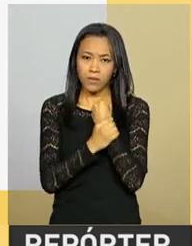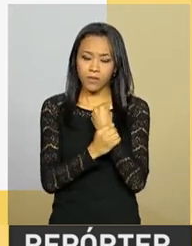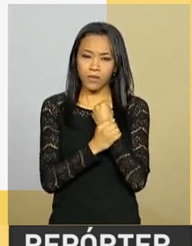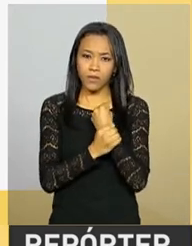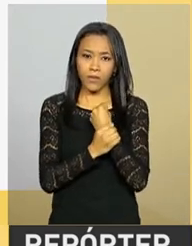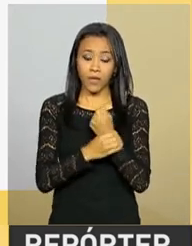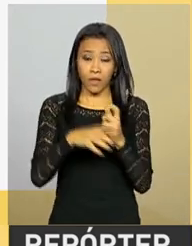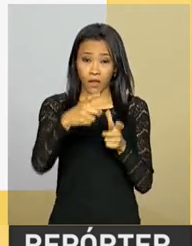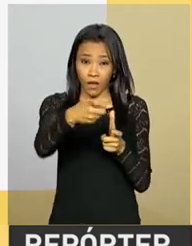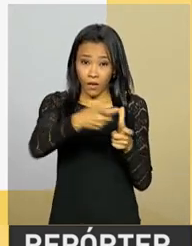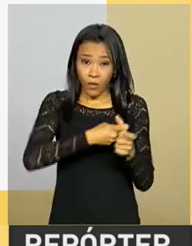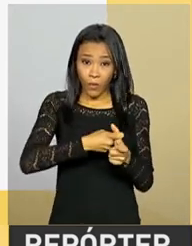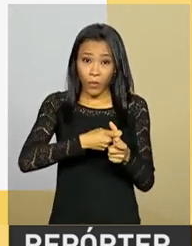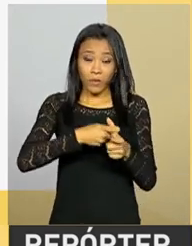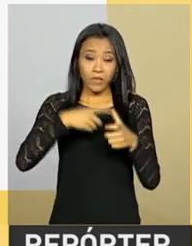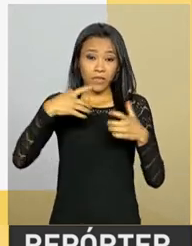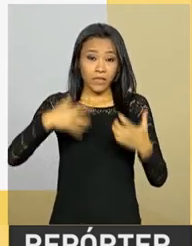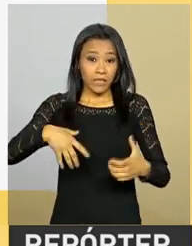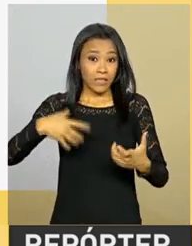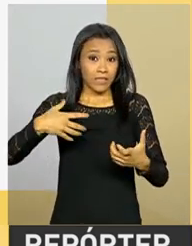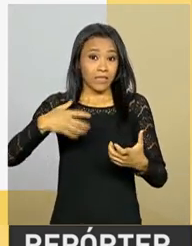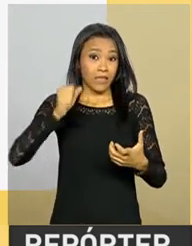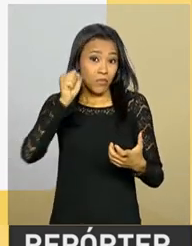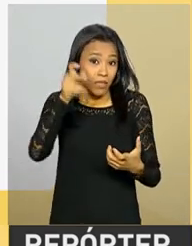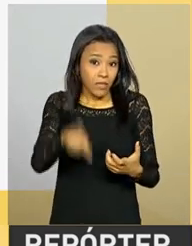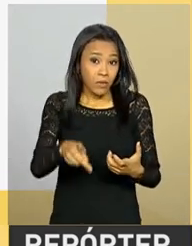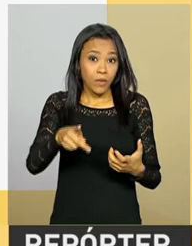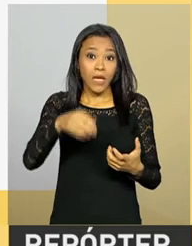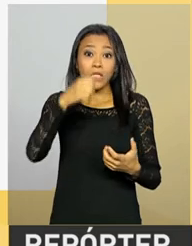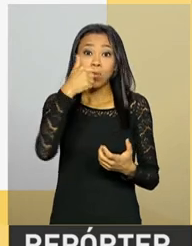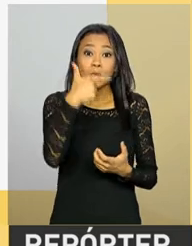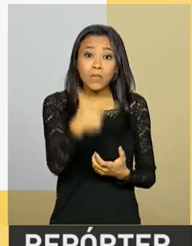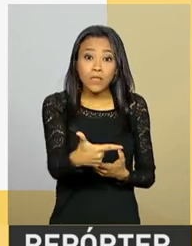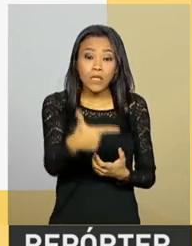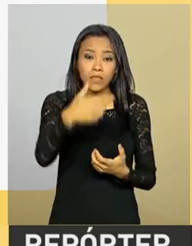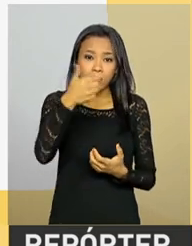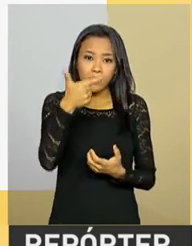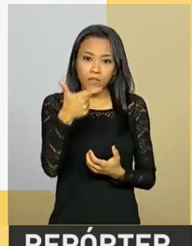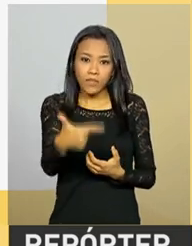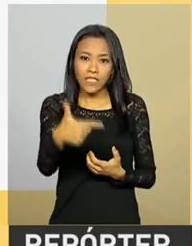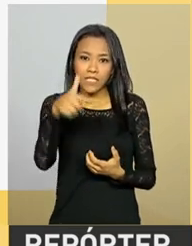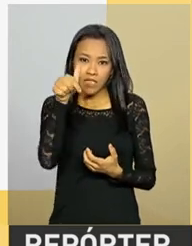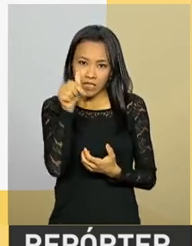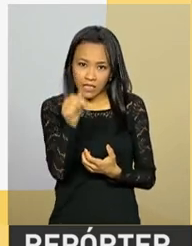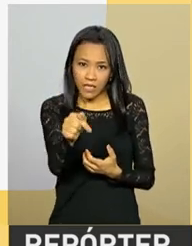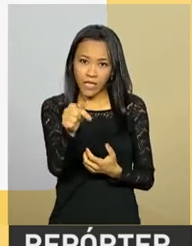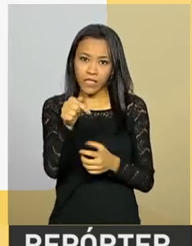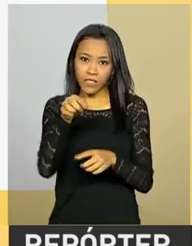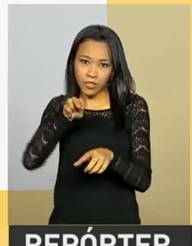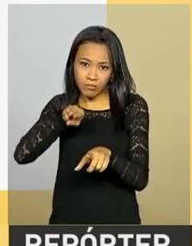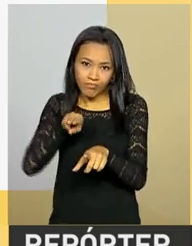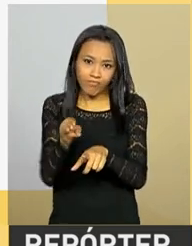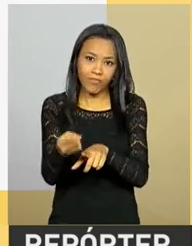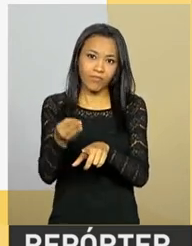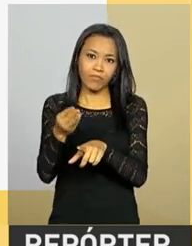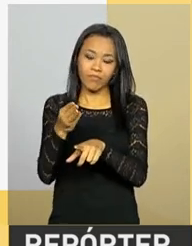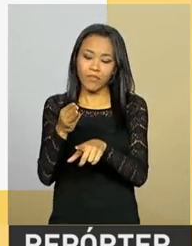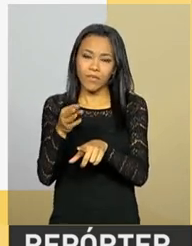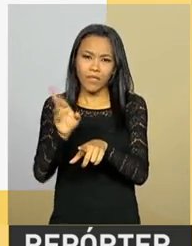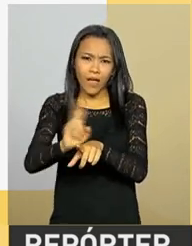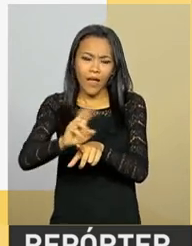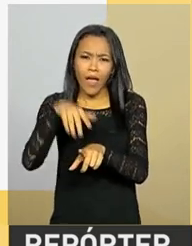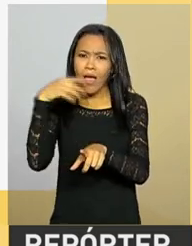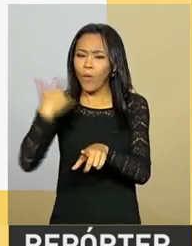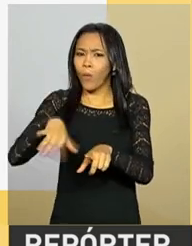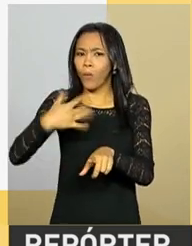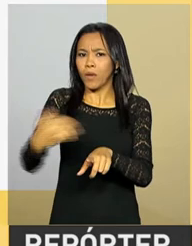déficit da Previdência, é bom que os ouvintes anotem, 227 bilhões de reais. É muito